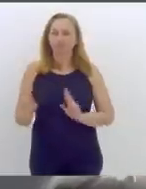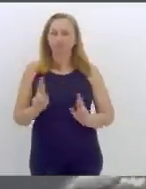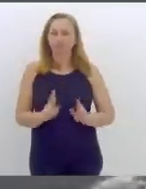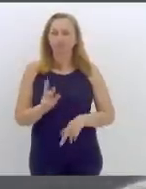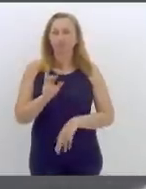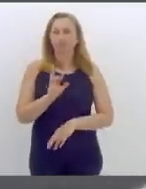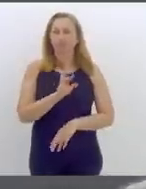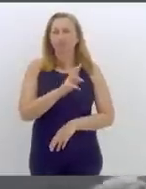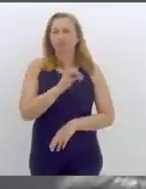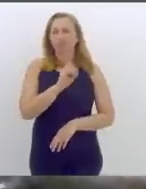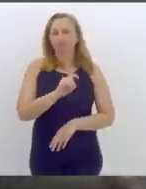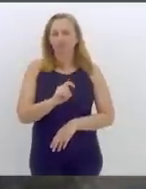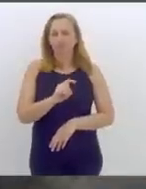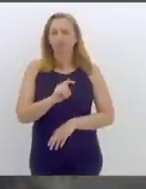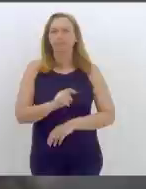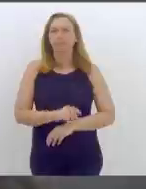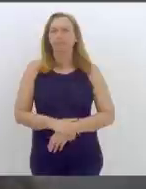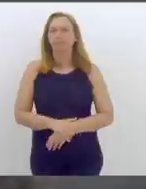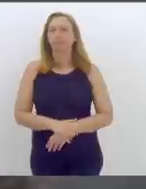raio